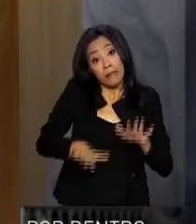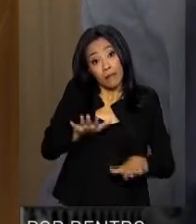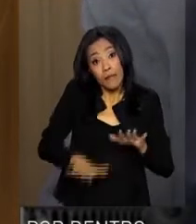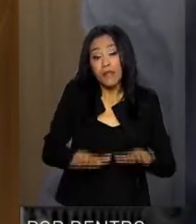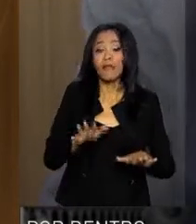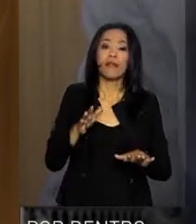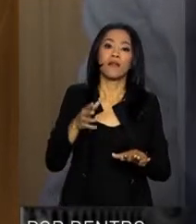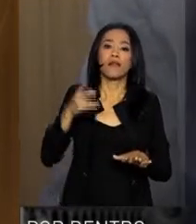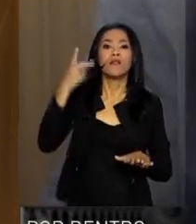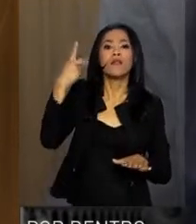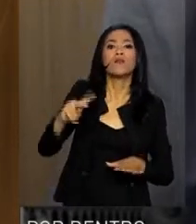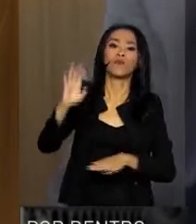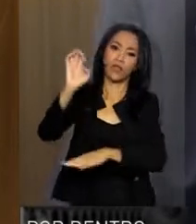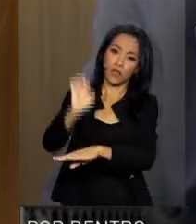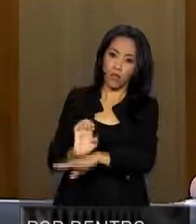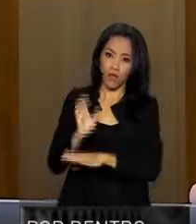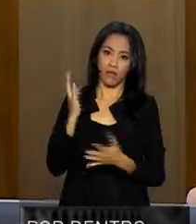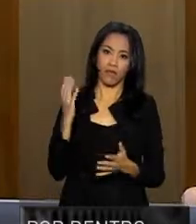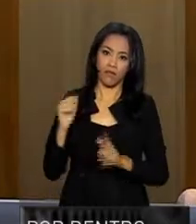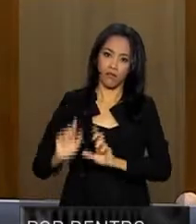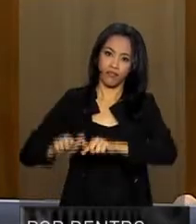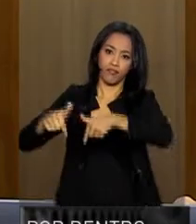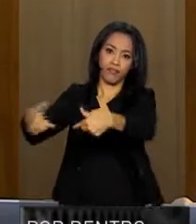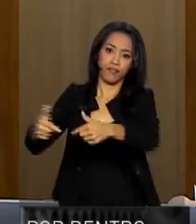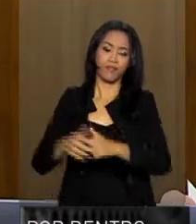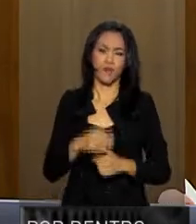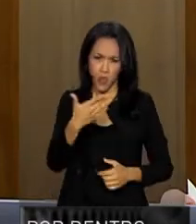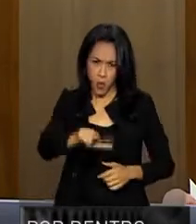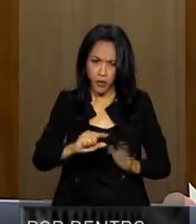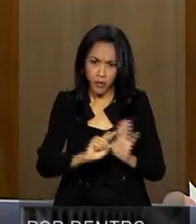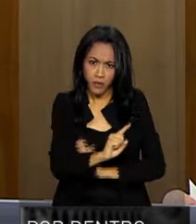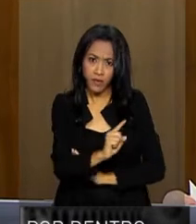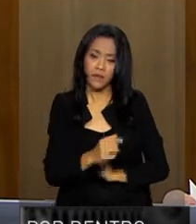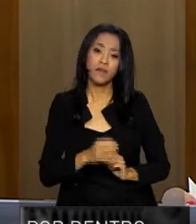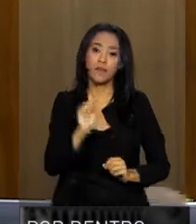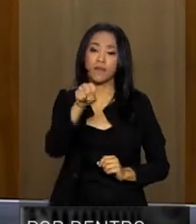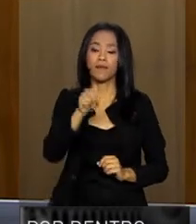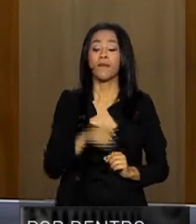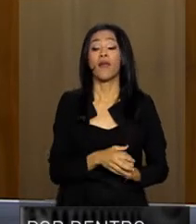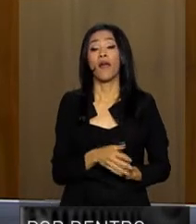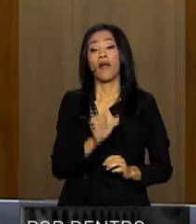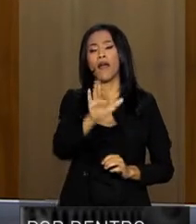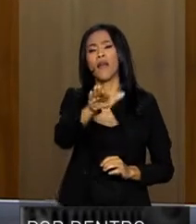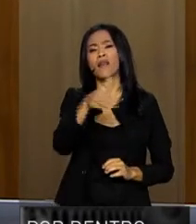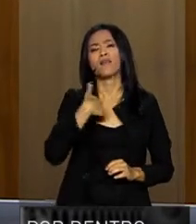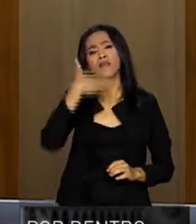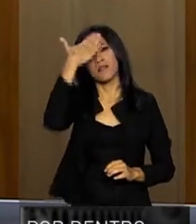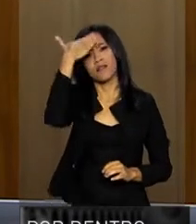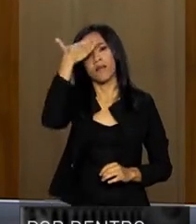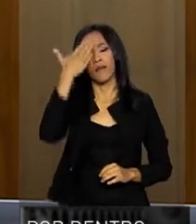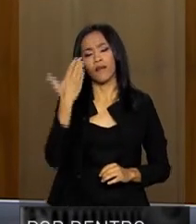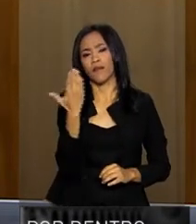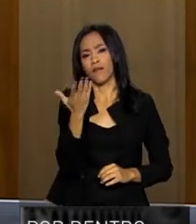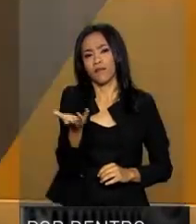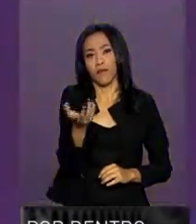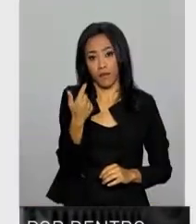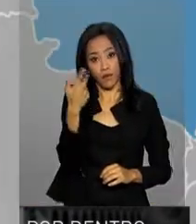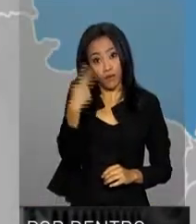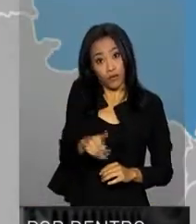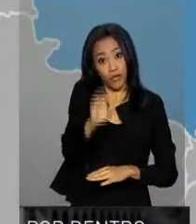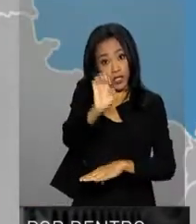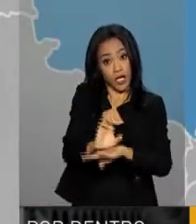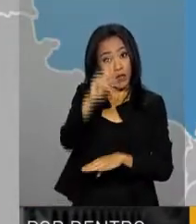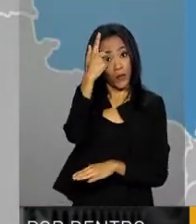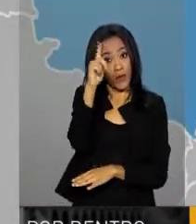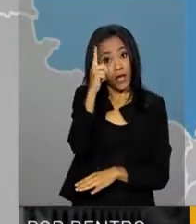do estado os animais alguma pergunta para o ministro e eu gostaria de saber a respeito de si o goiás em nosso